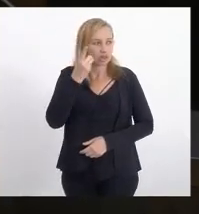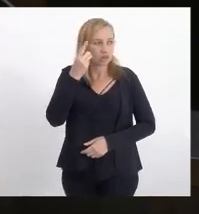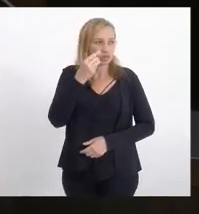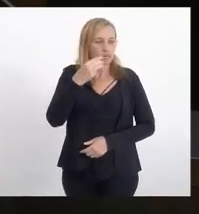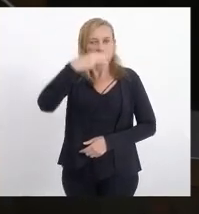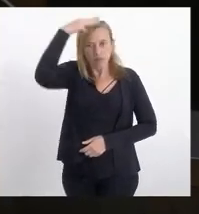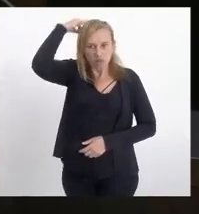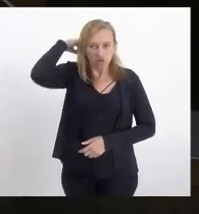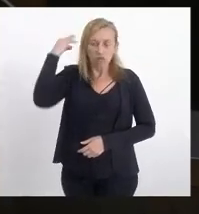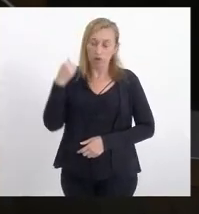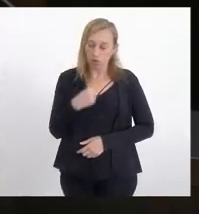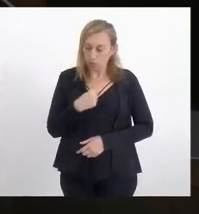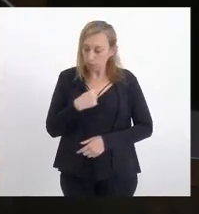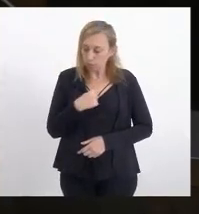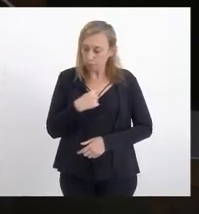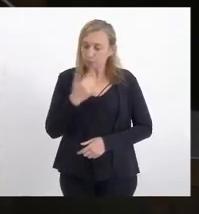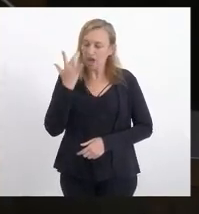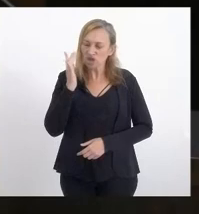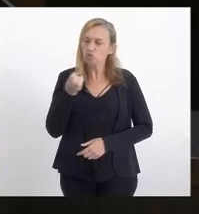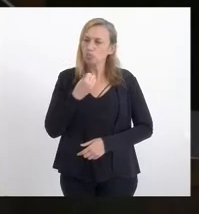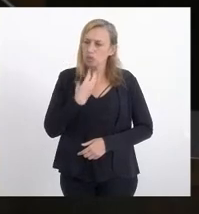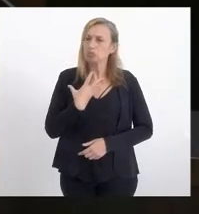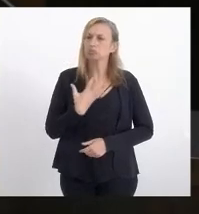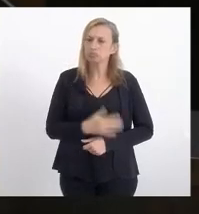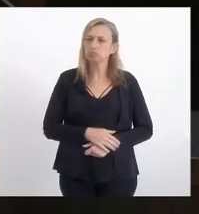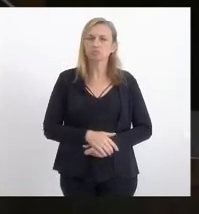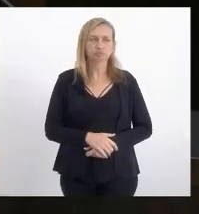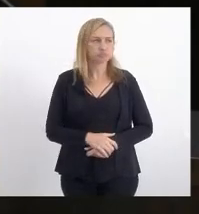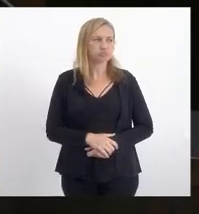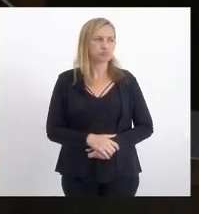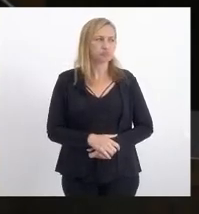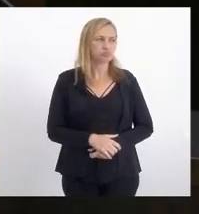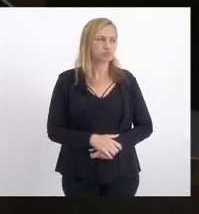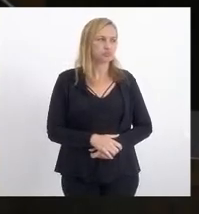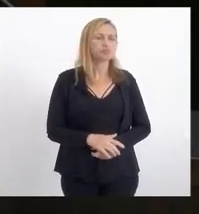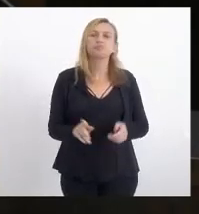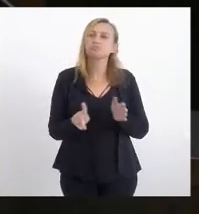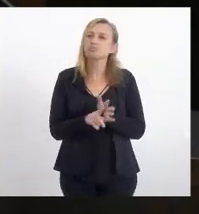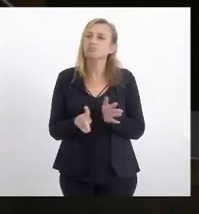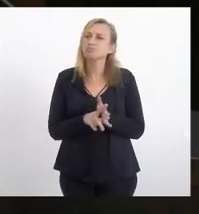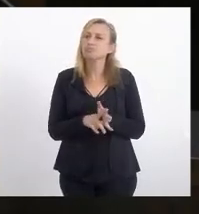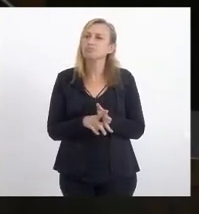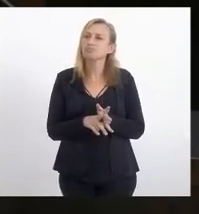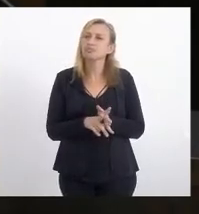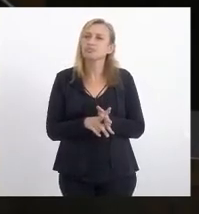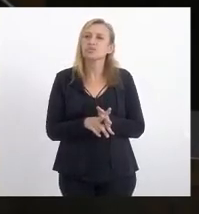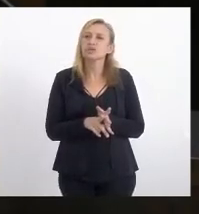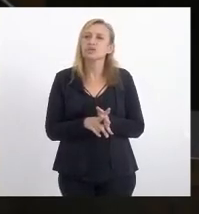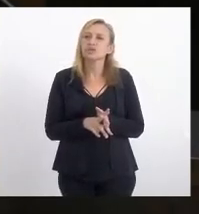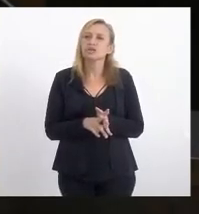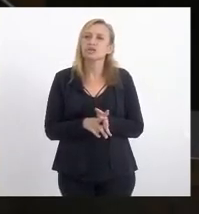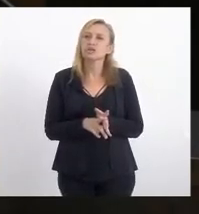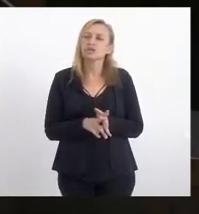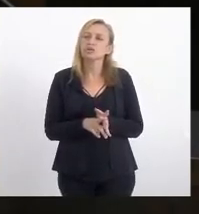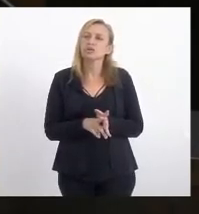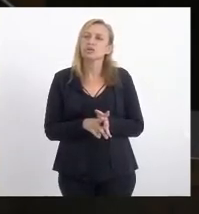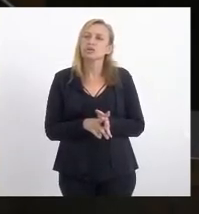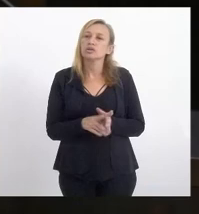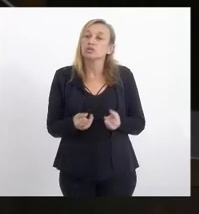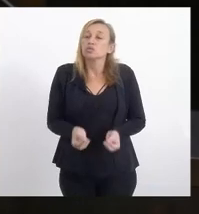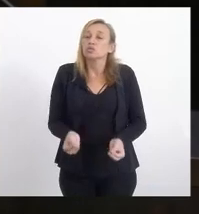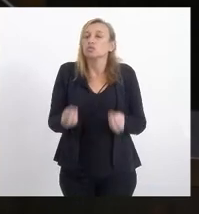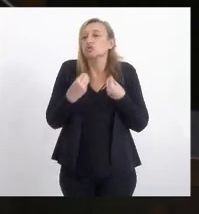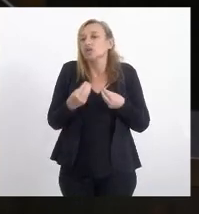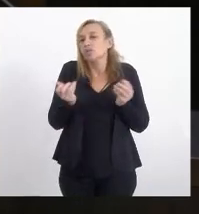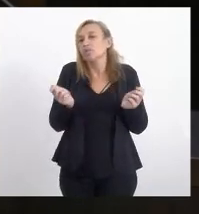eu acho bom que o projeto tenha vindo da forma que veio porque nos